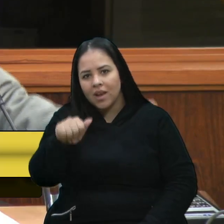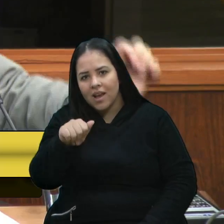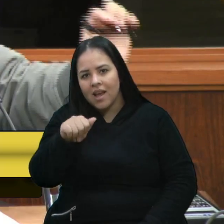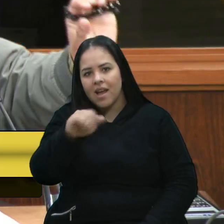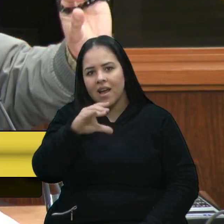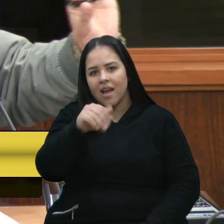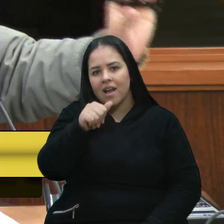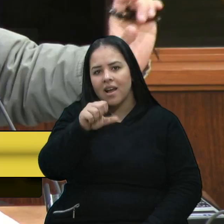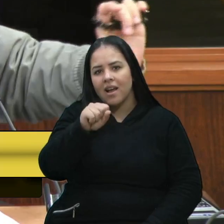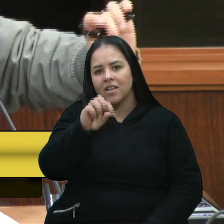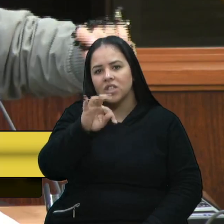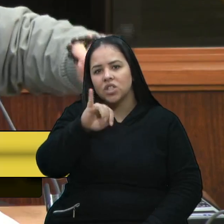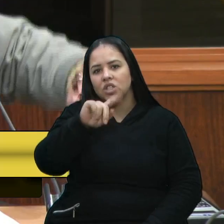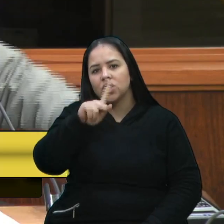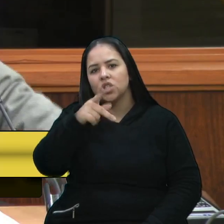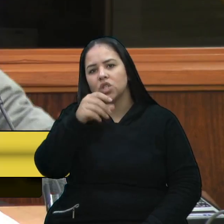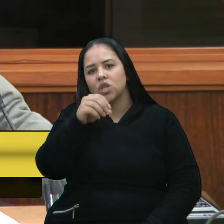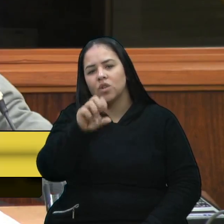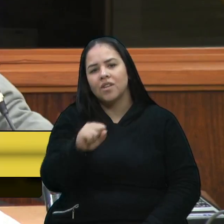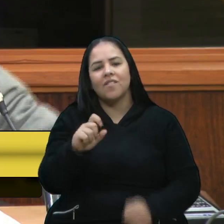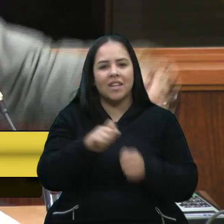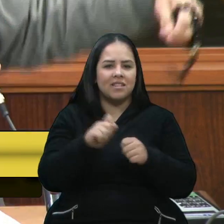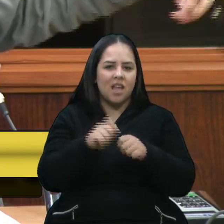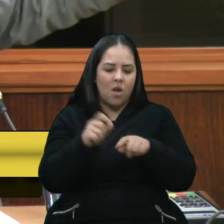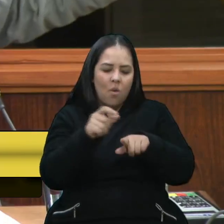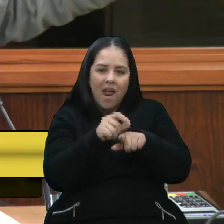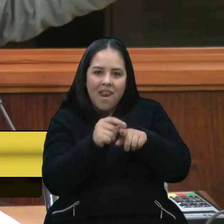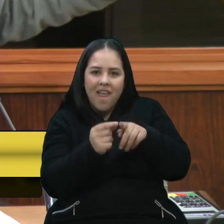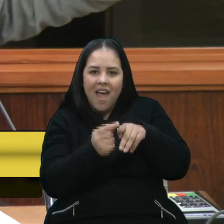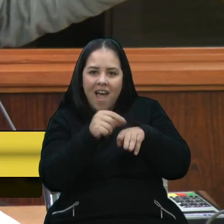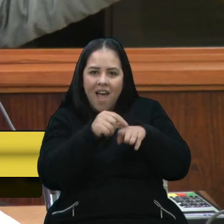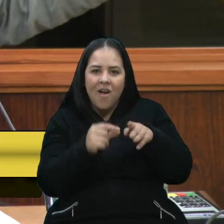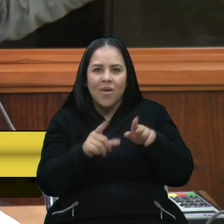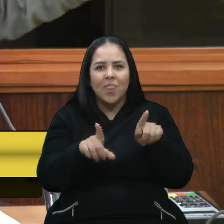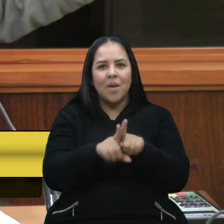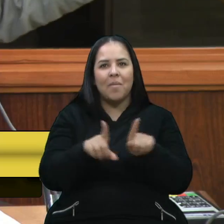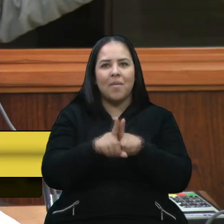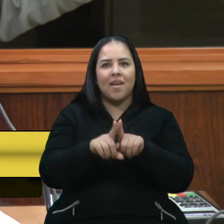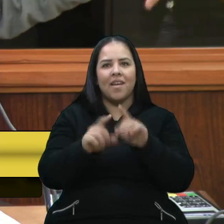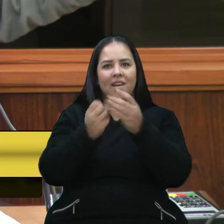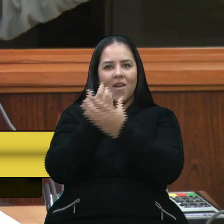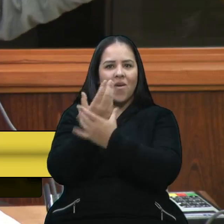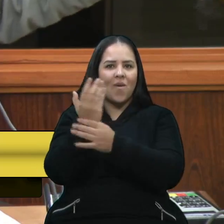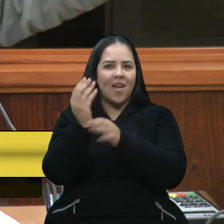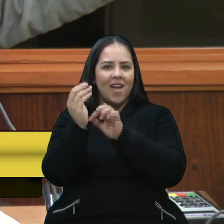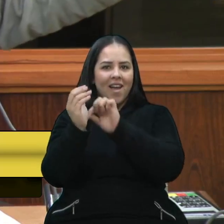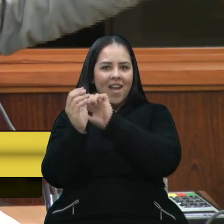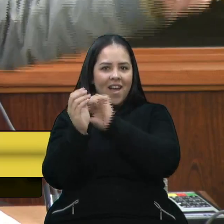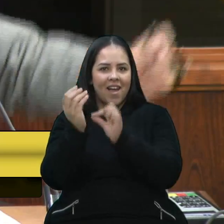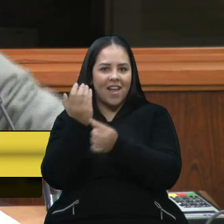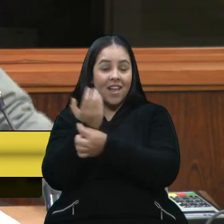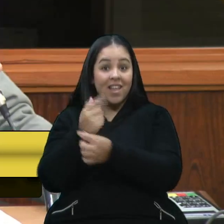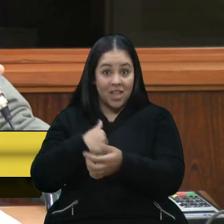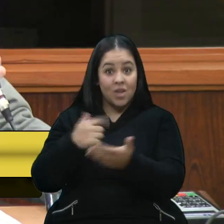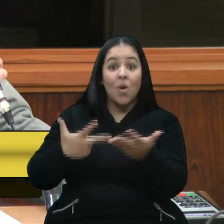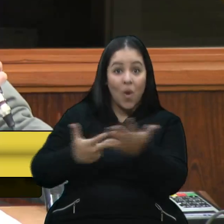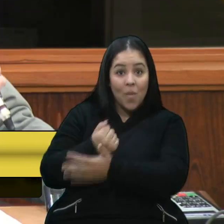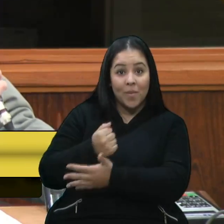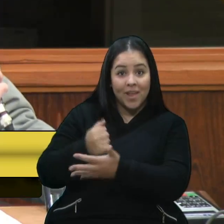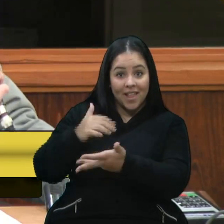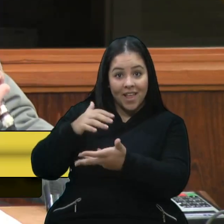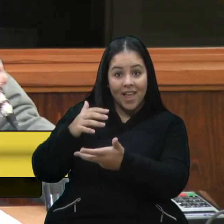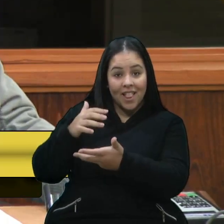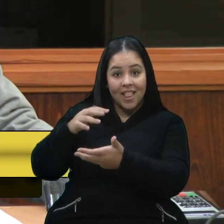pessoas que ficam ali fazendo os anéis, né, as correntinhas. Inclusive, eu tenho uma aqui na minha mão, ó. que eu comprei do artesanato, né? Que também é